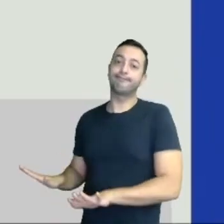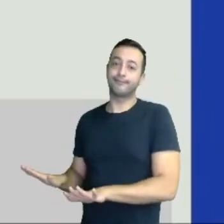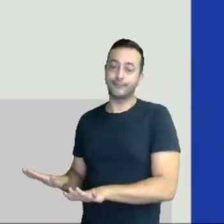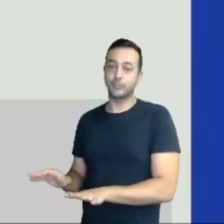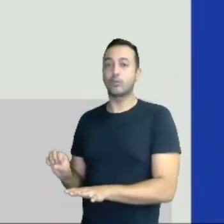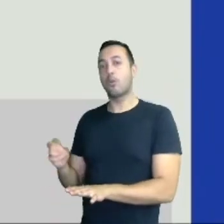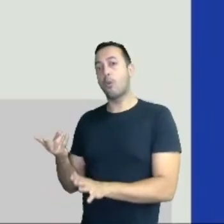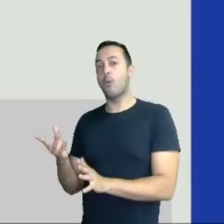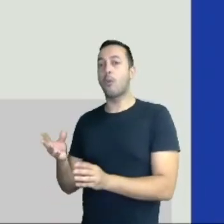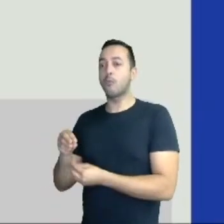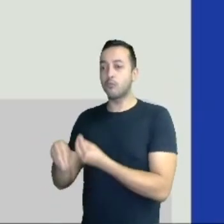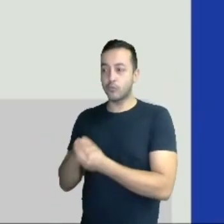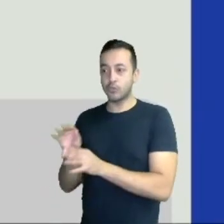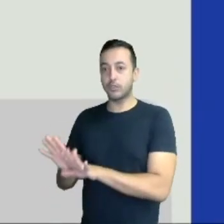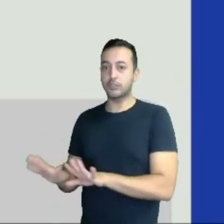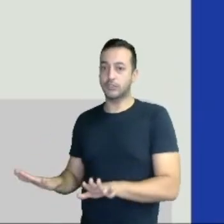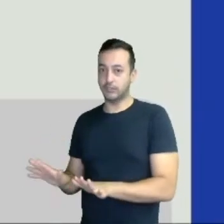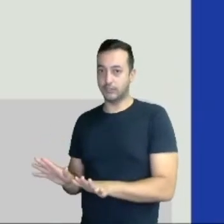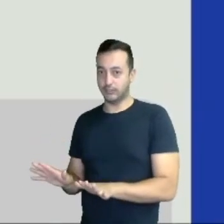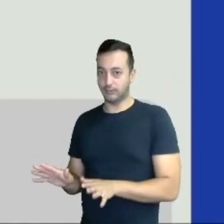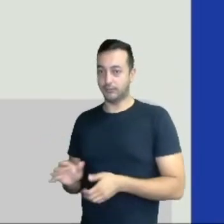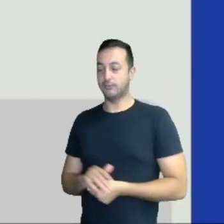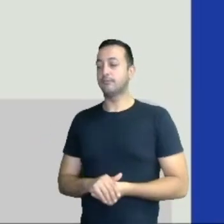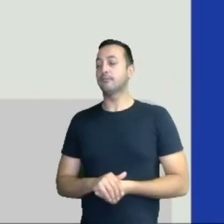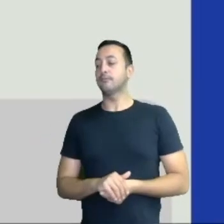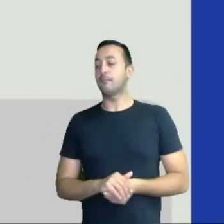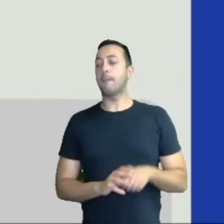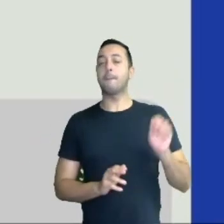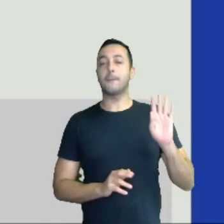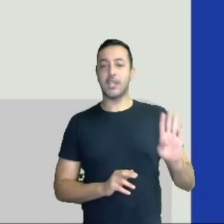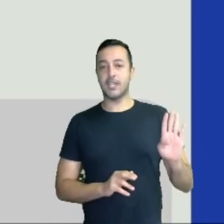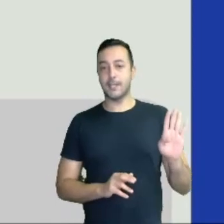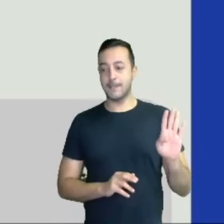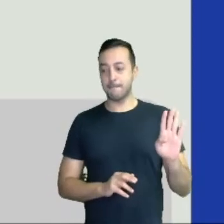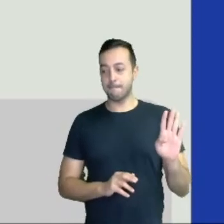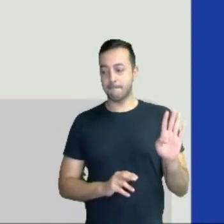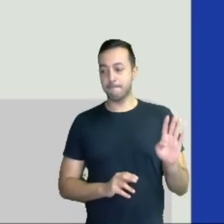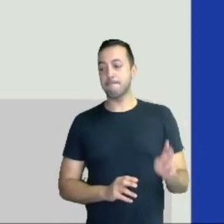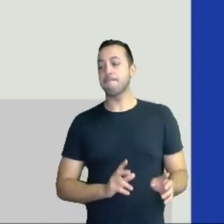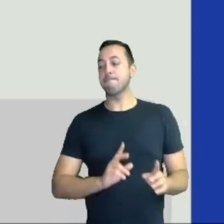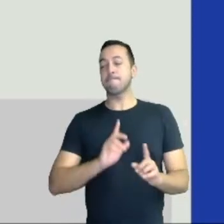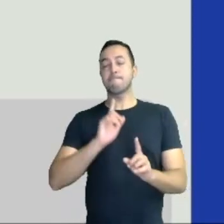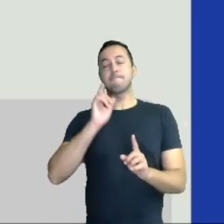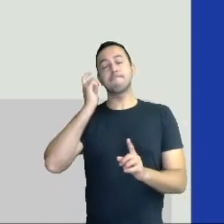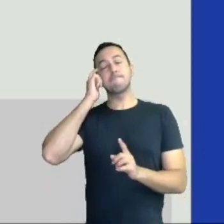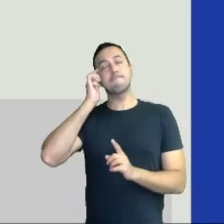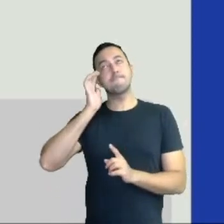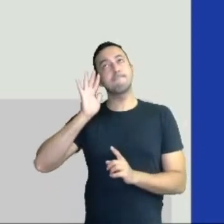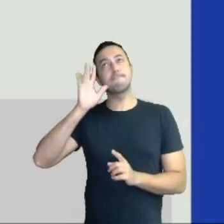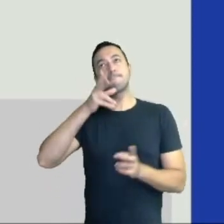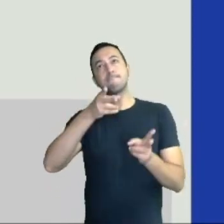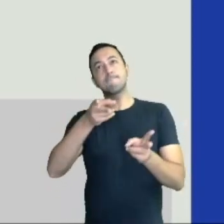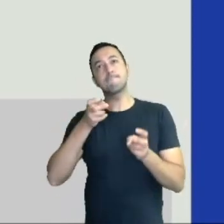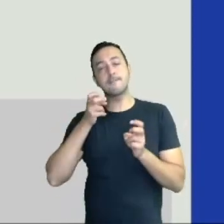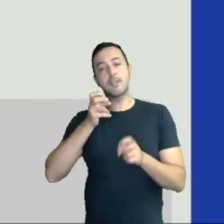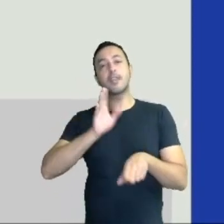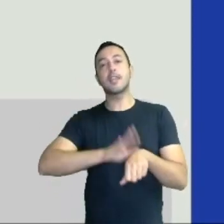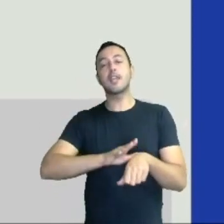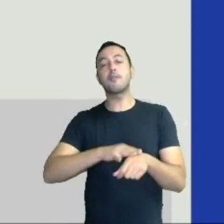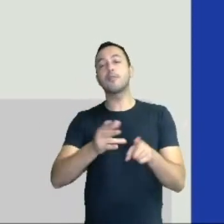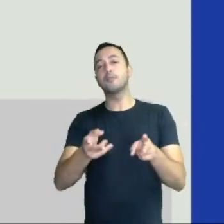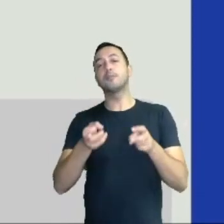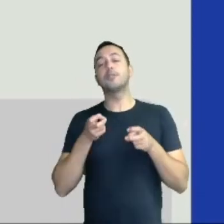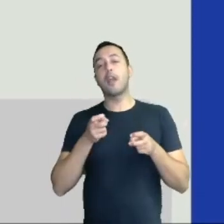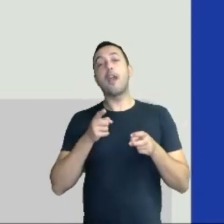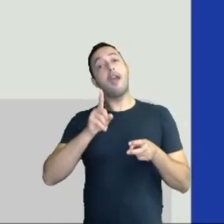seca ao mesmo tempo, então presta atenção. Letra B. A previsão do tempo é feita pelos meteorologistas